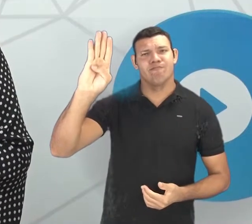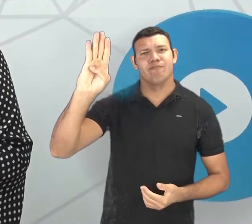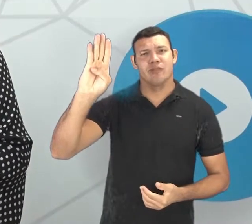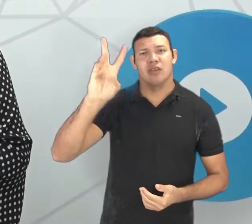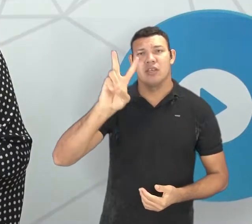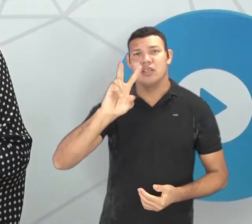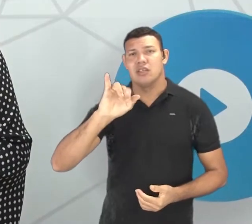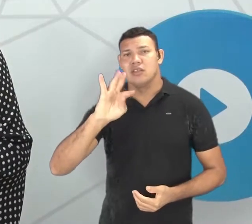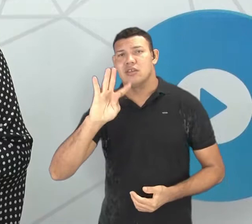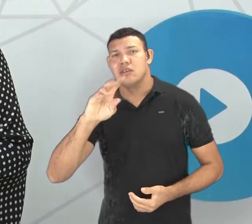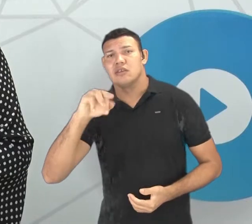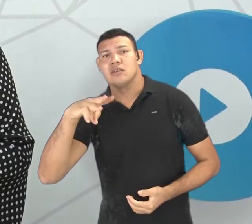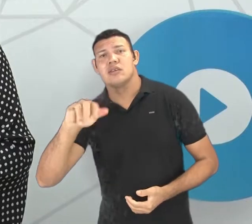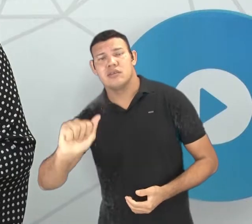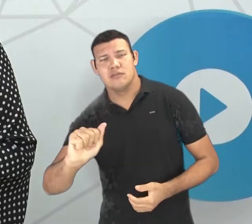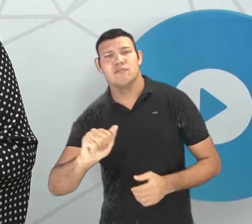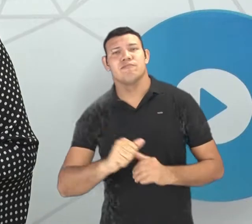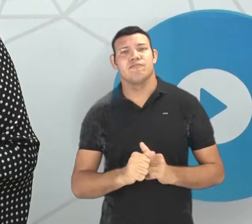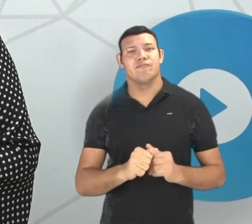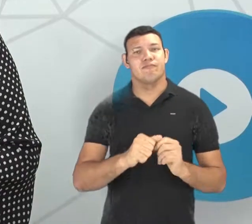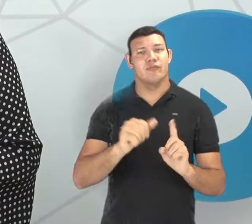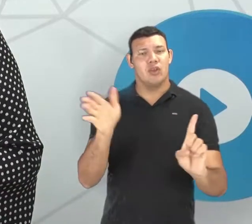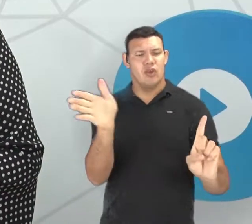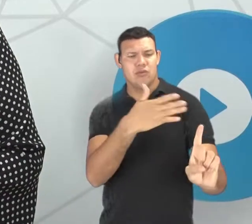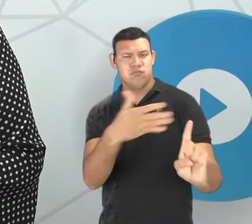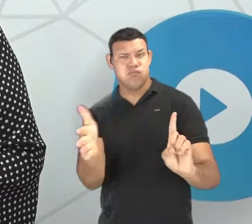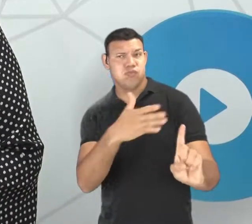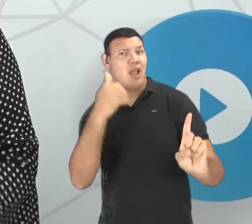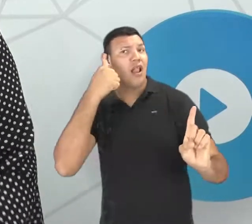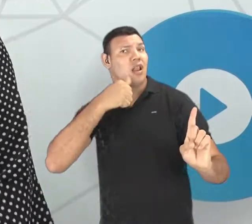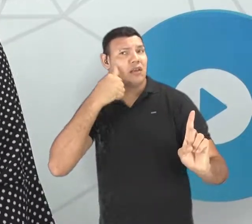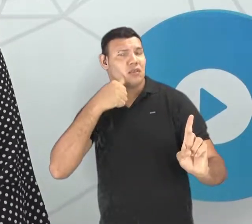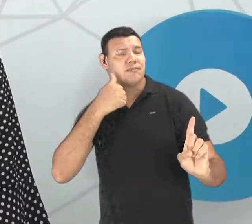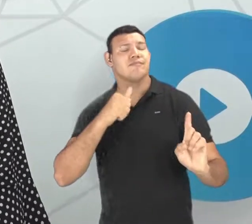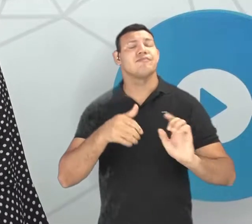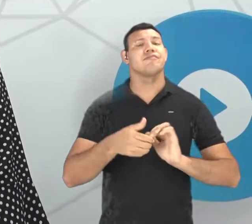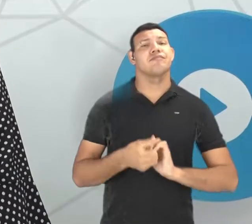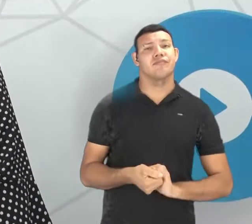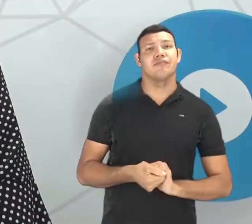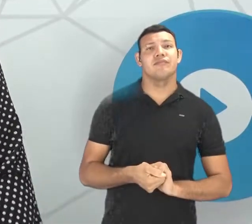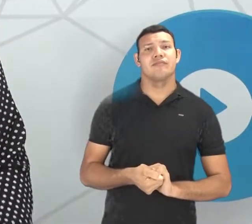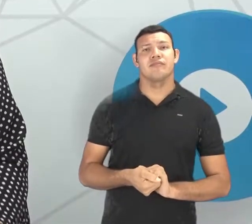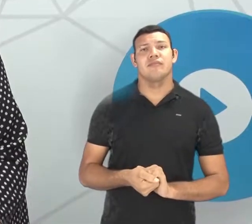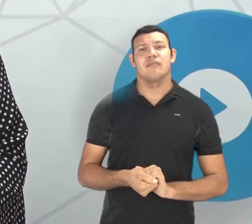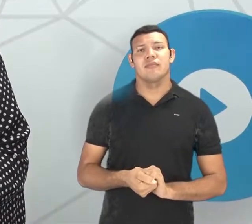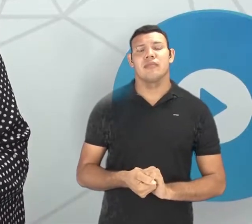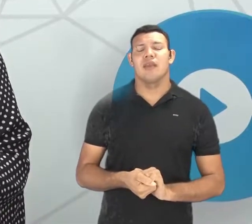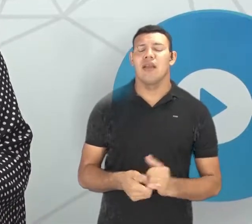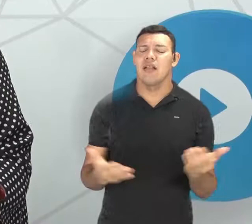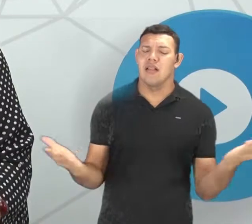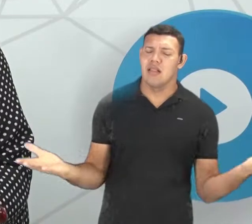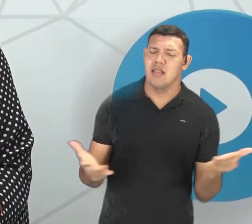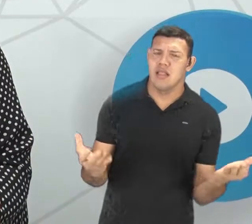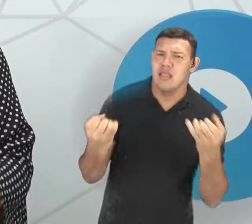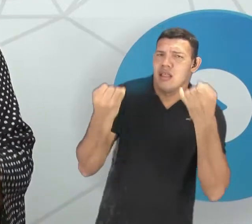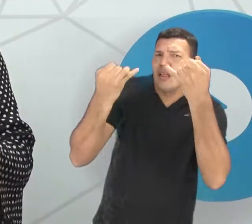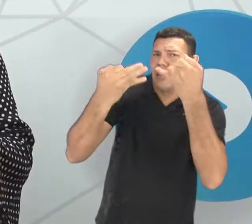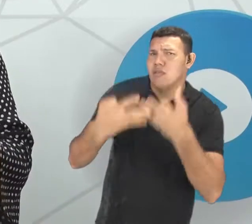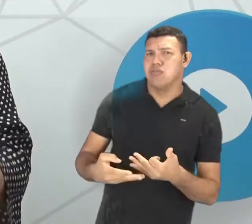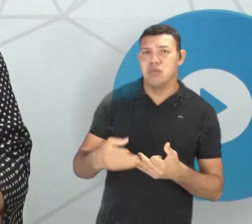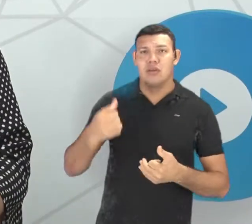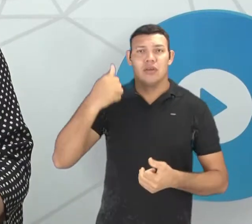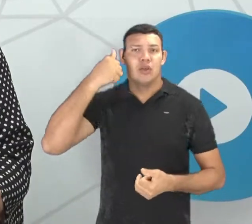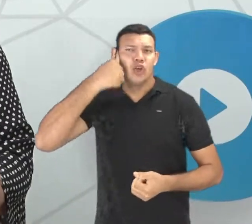vítimas da violência doméstica e familiar. Pois bem, então é esta violência sobre a qual nós queremos falar,